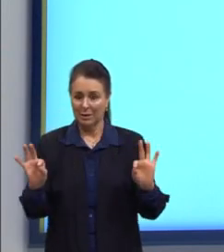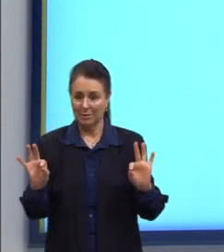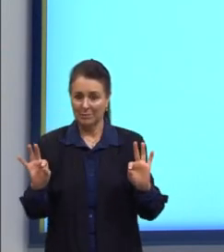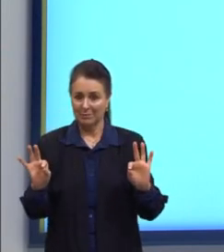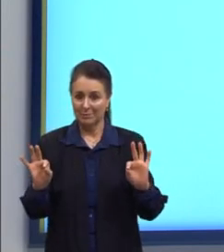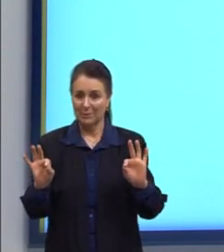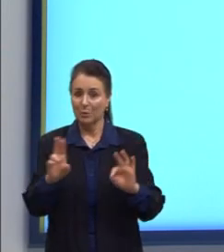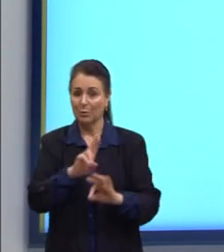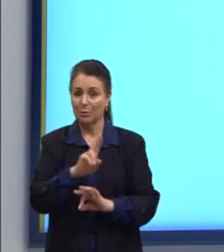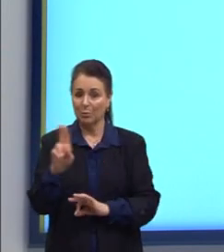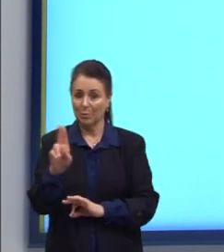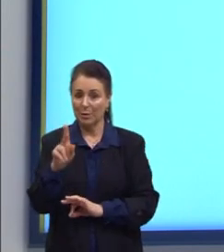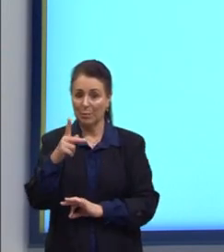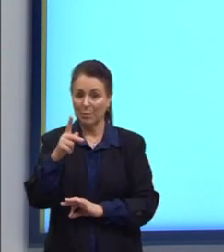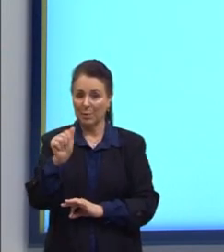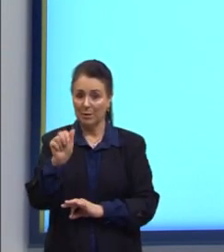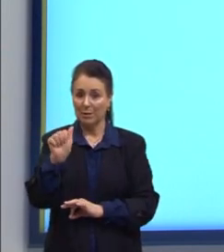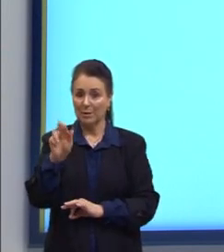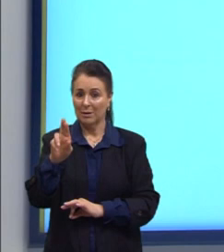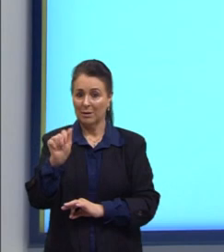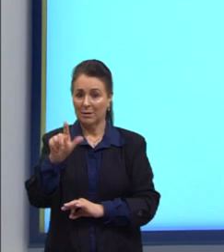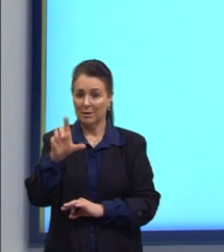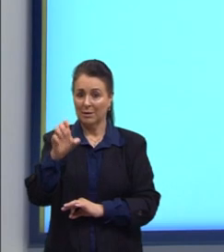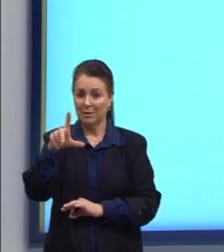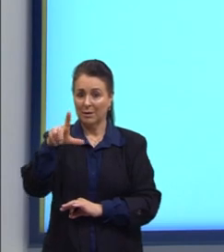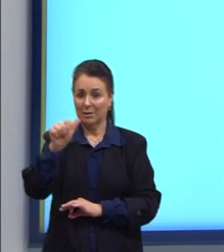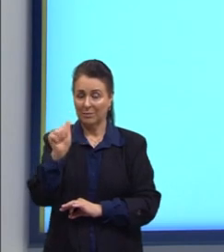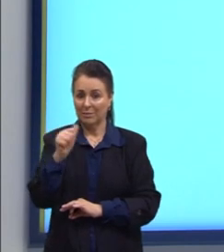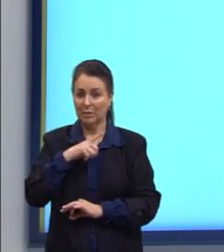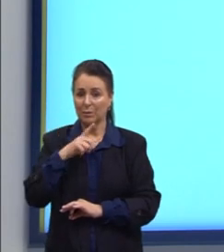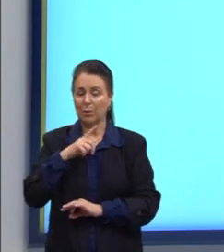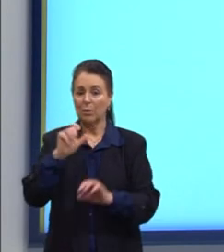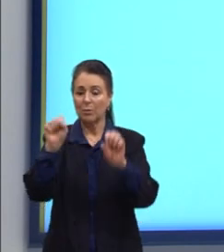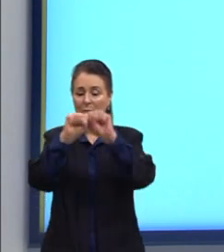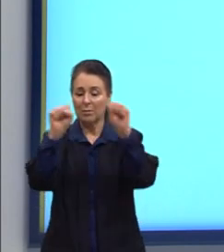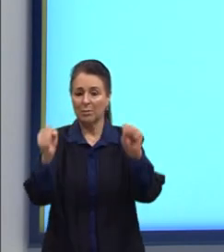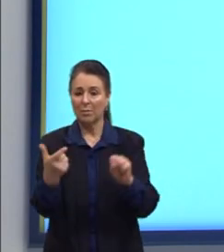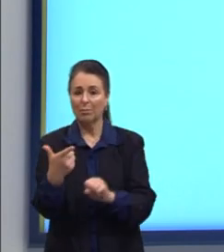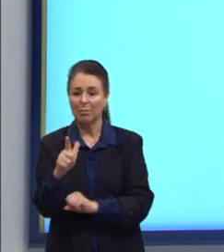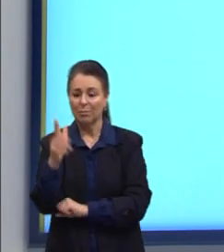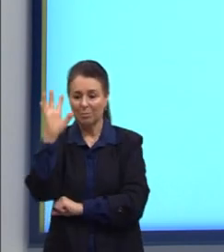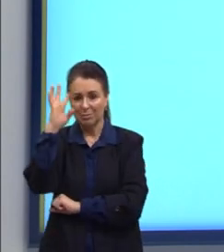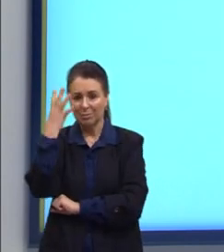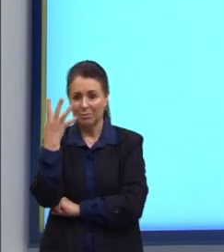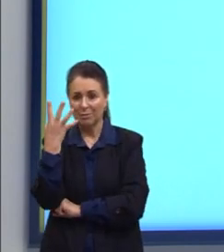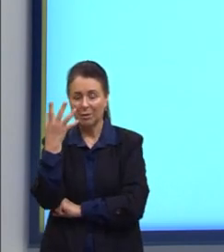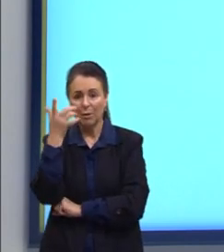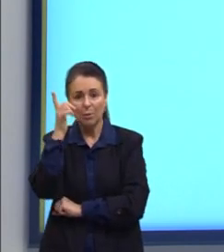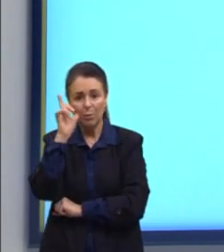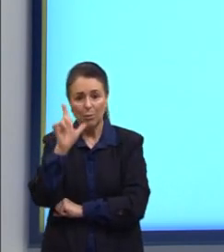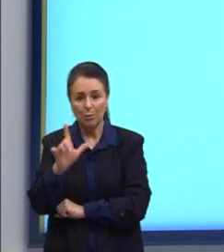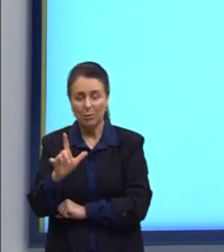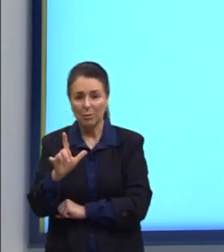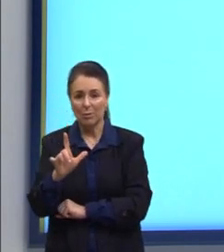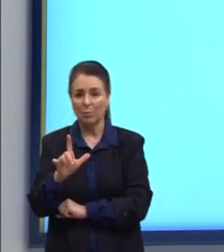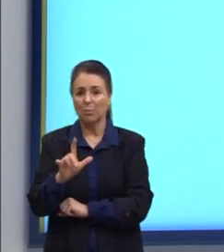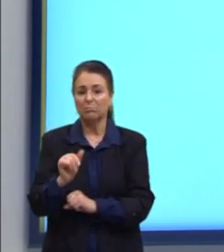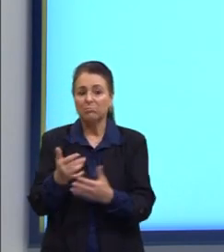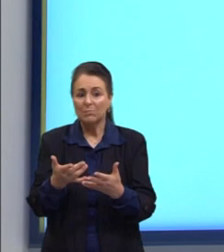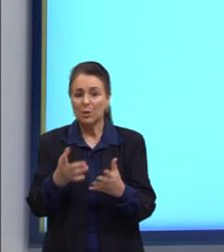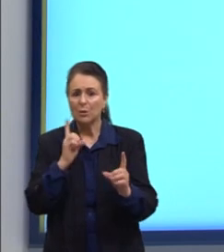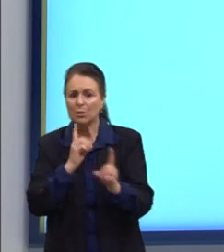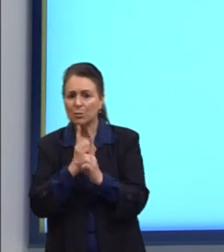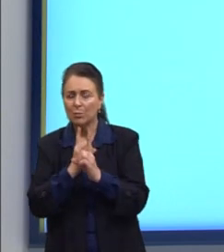então a gente diz que o nosso sistema não tem solução nenhuma Se eu não consigo determinar um par ordenado que vai